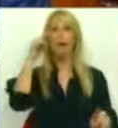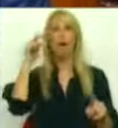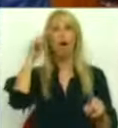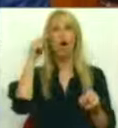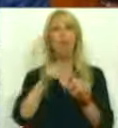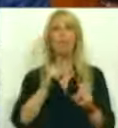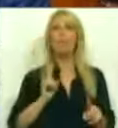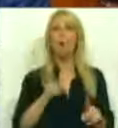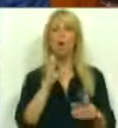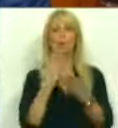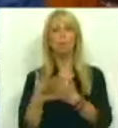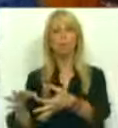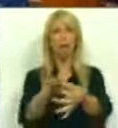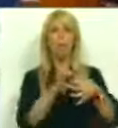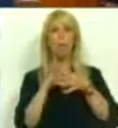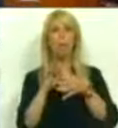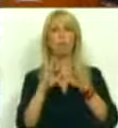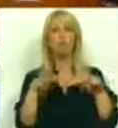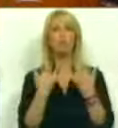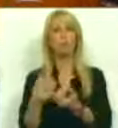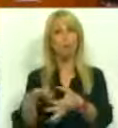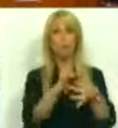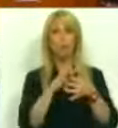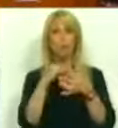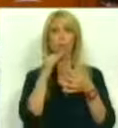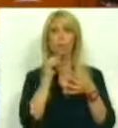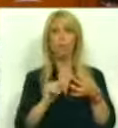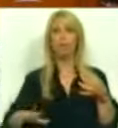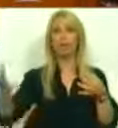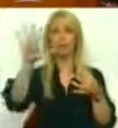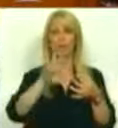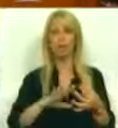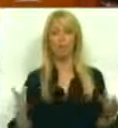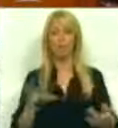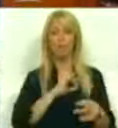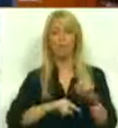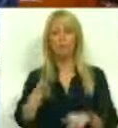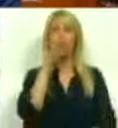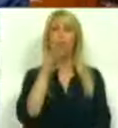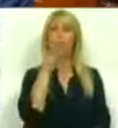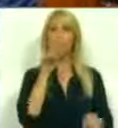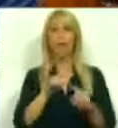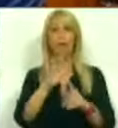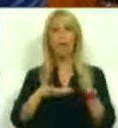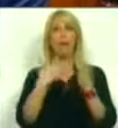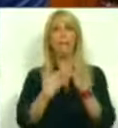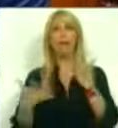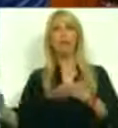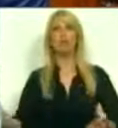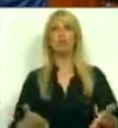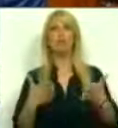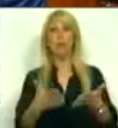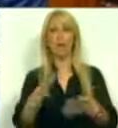visa valorizar a coesão social e a coesão territorial. Senhores deputados, este plano estratégico será